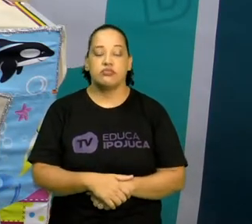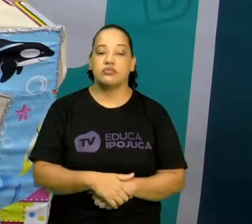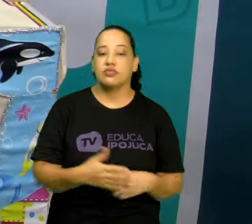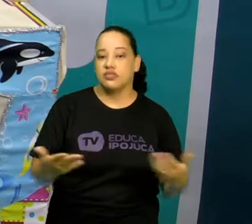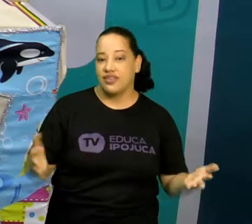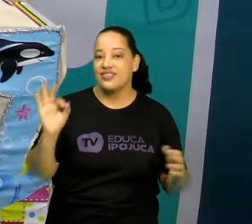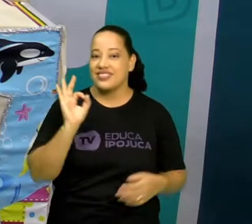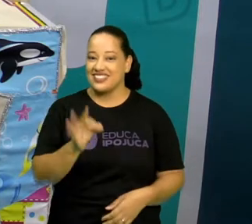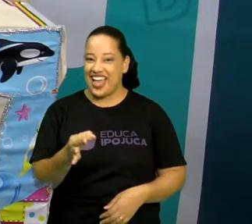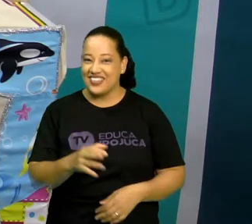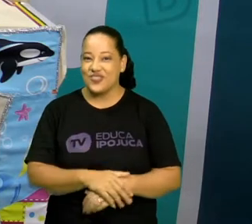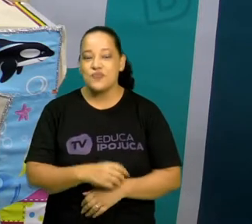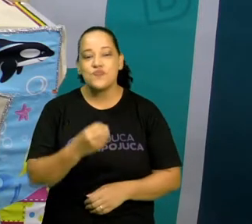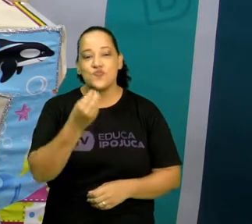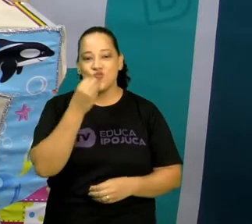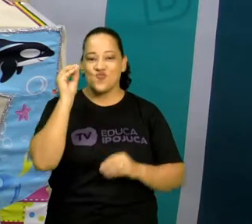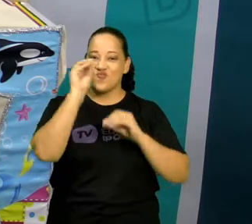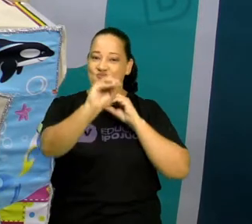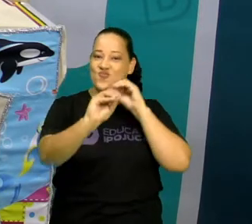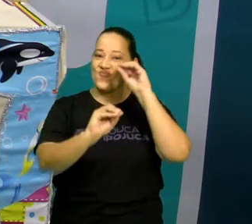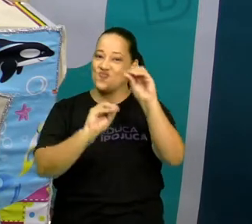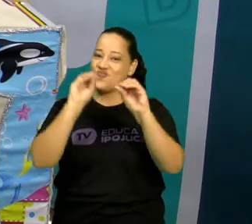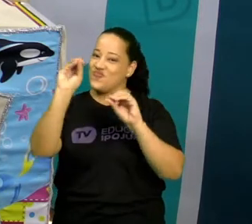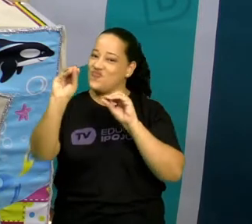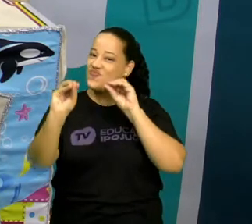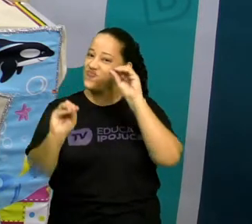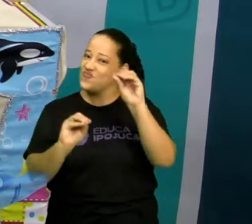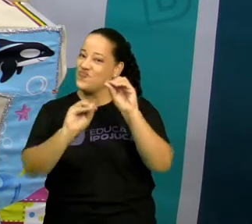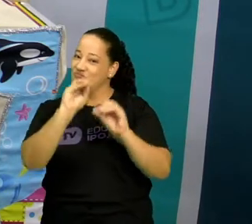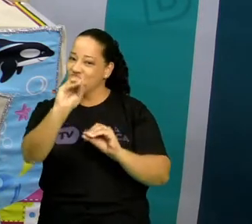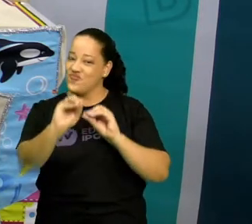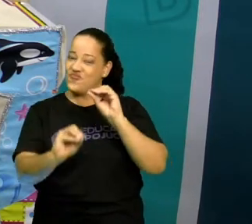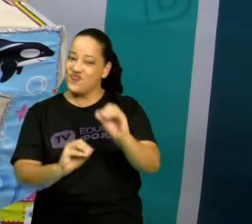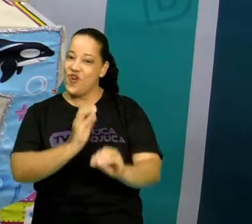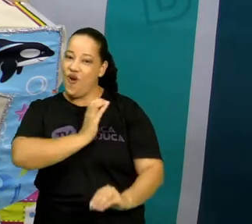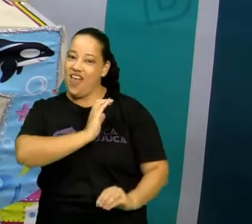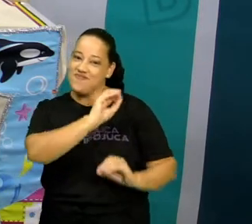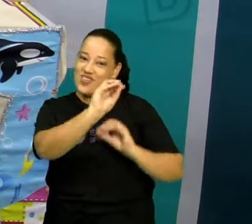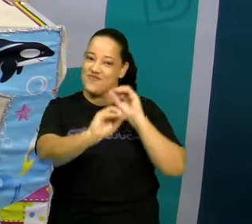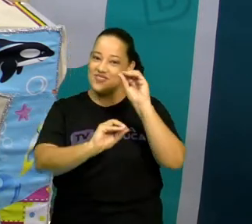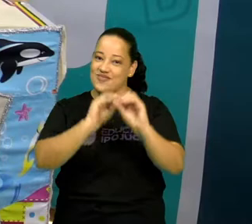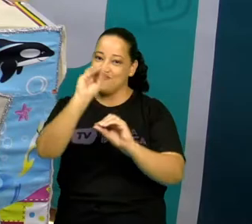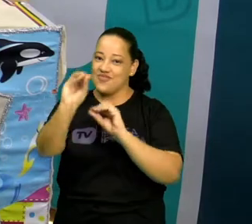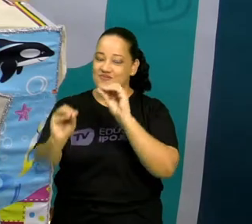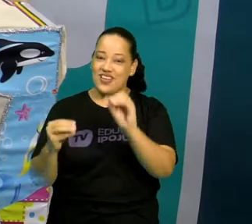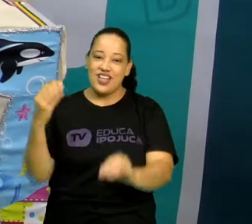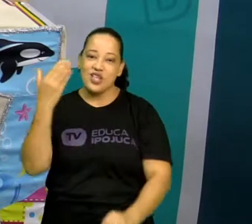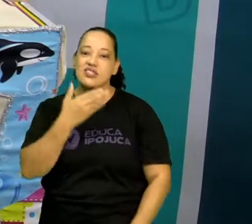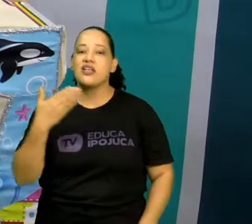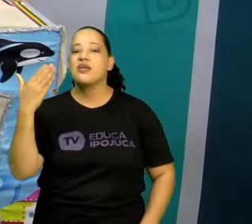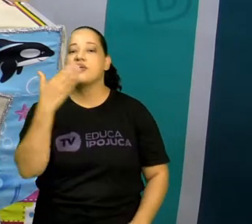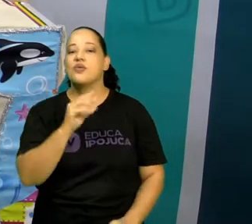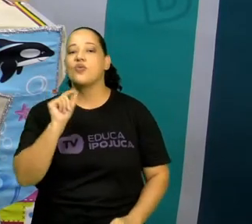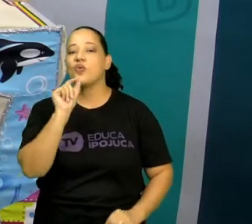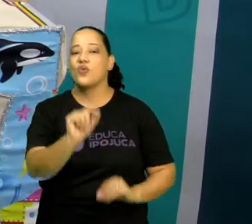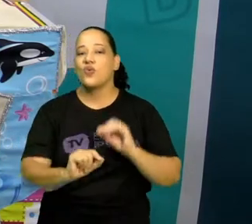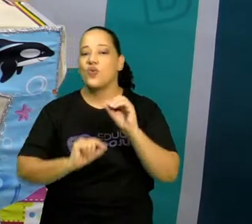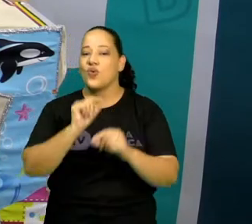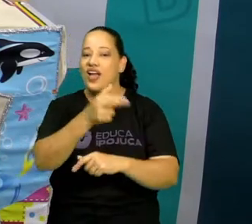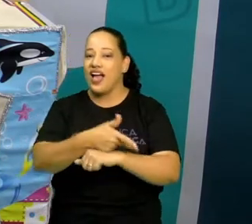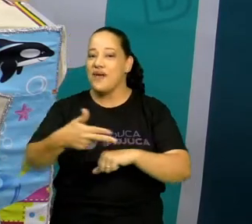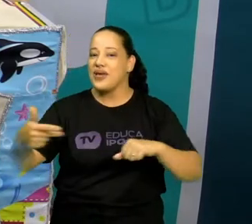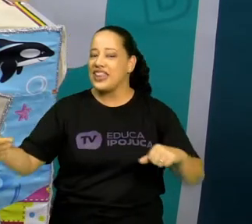Ó, um beijo no coração de todos vocês. Com sabor de, leiturinha?